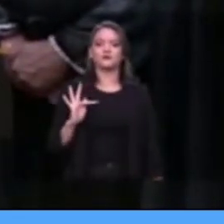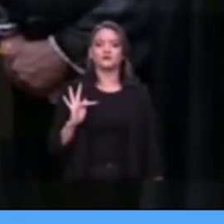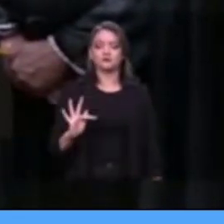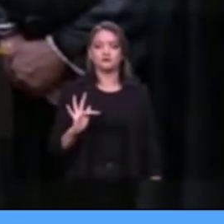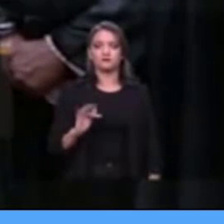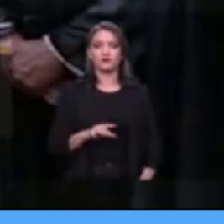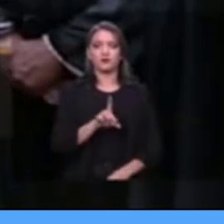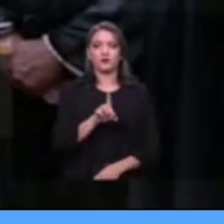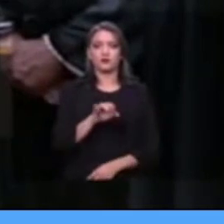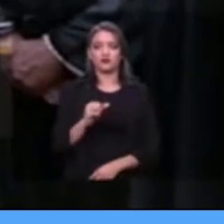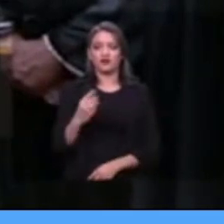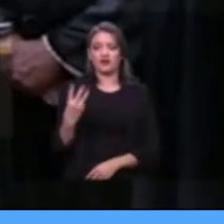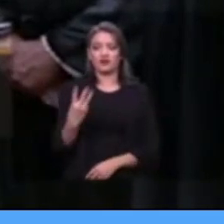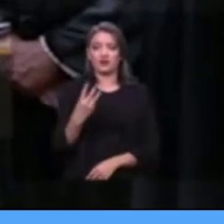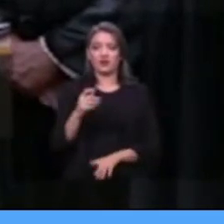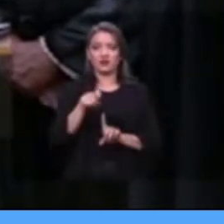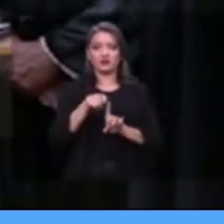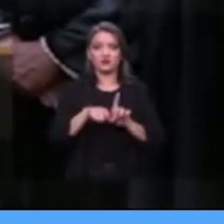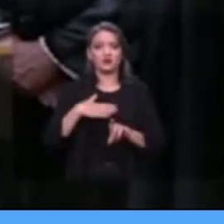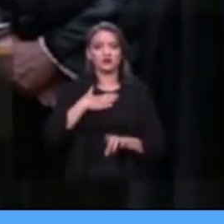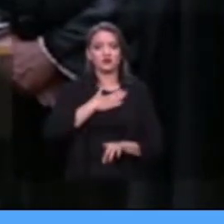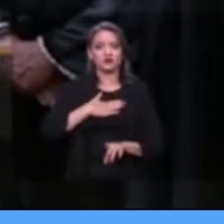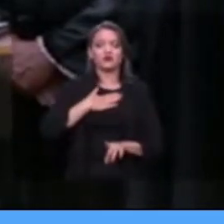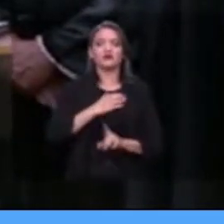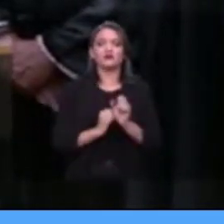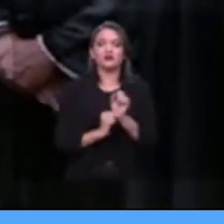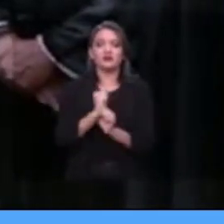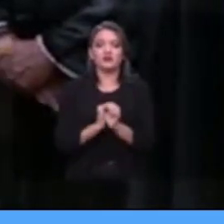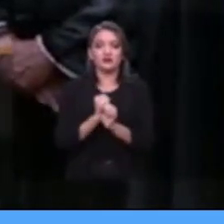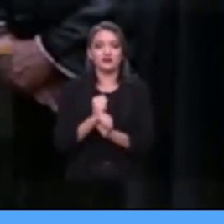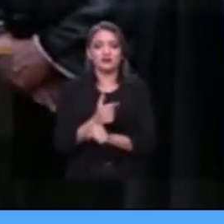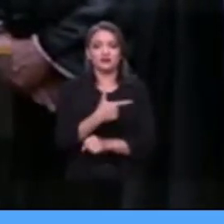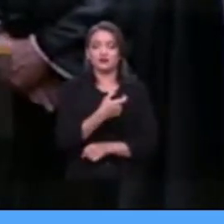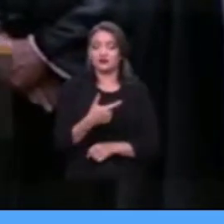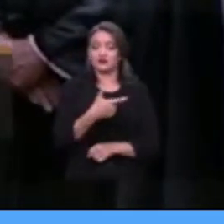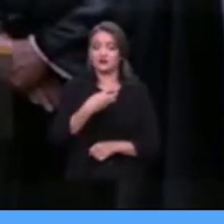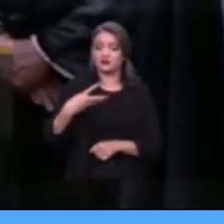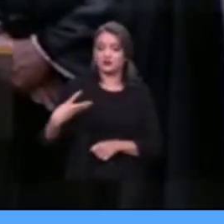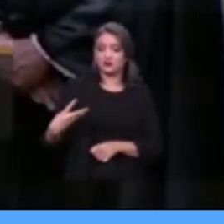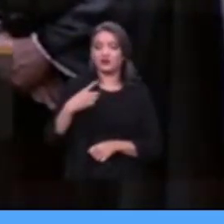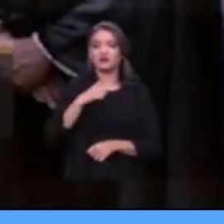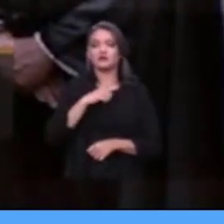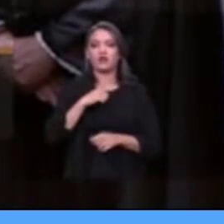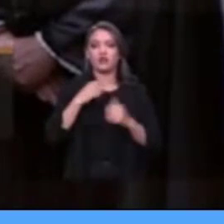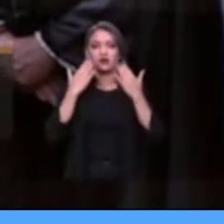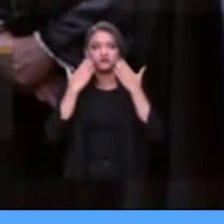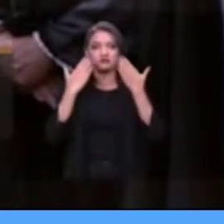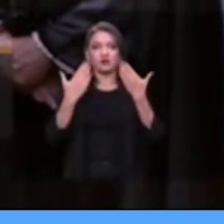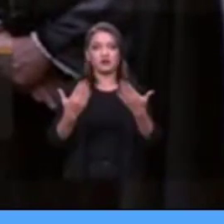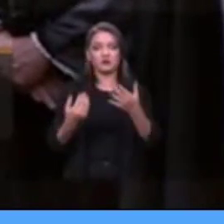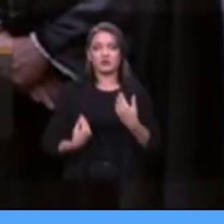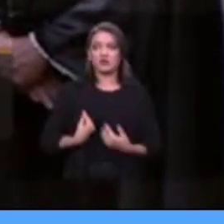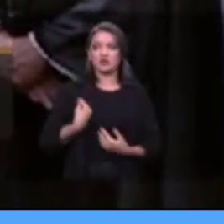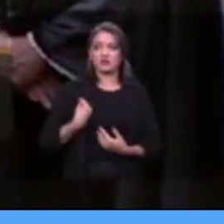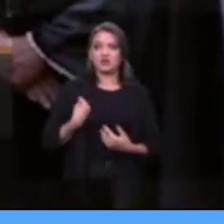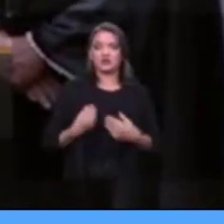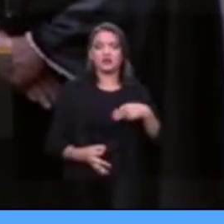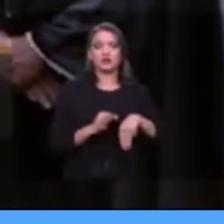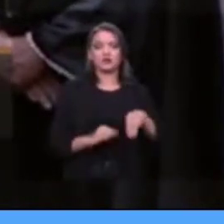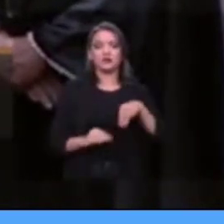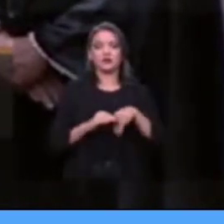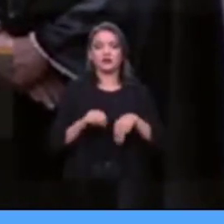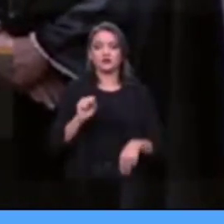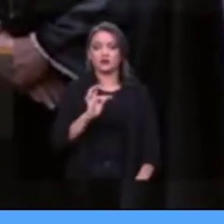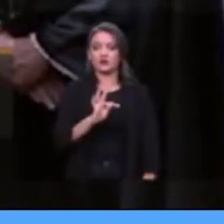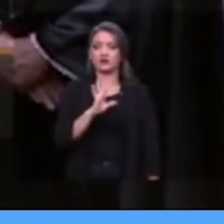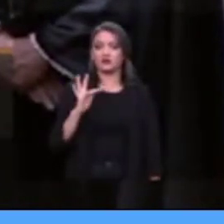Aos 3 dias do mês de agosto do ano de 2023, perante os senhores ministros do Supremo Tribunal Federal,